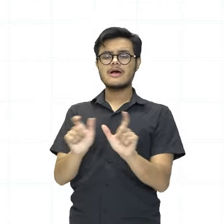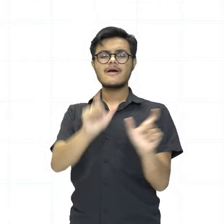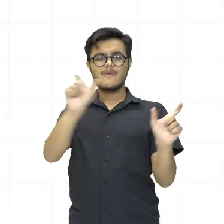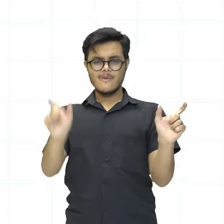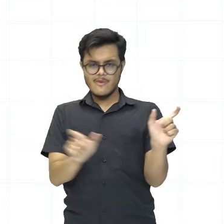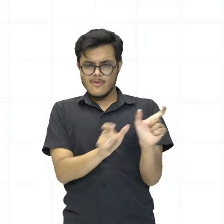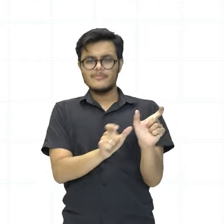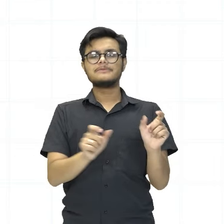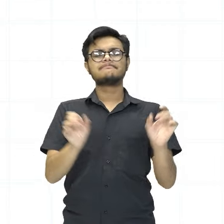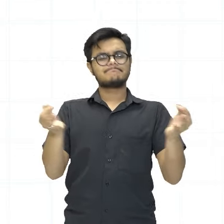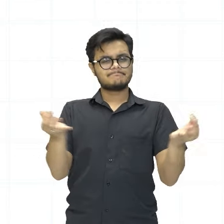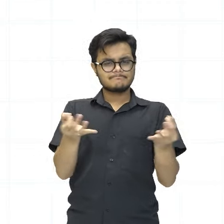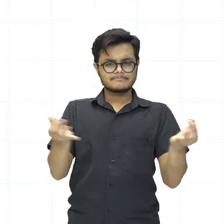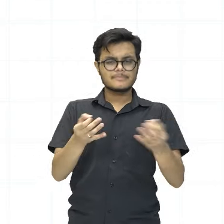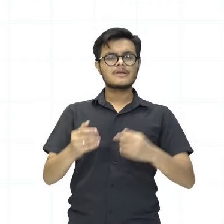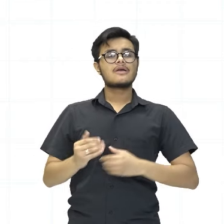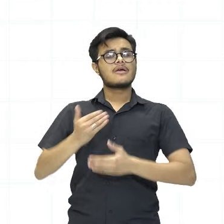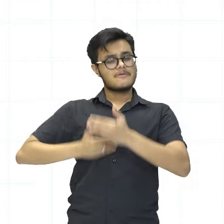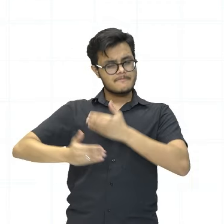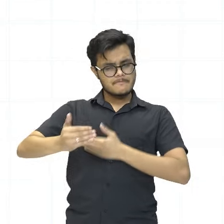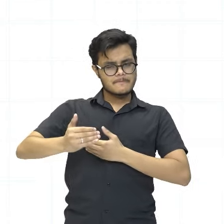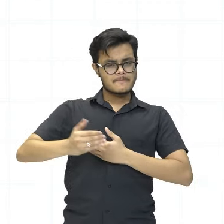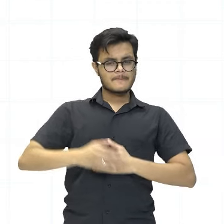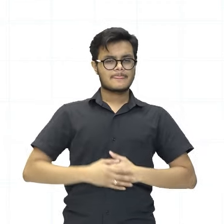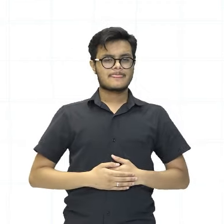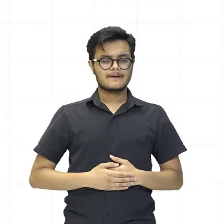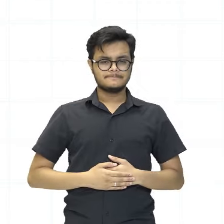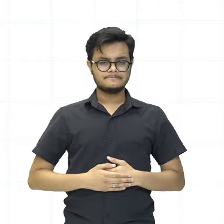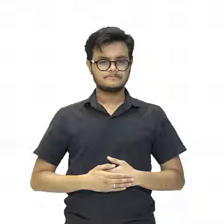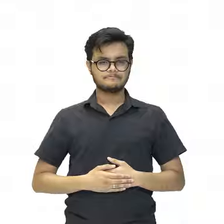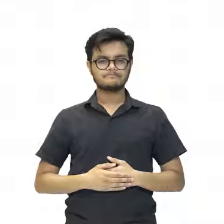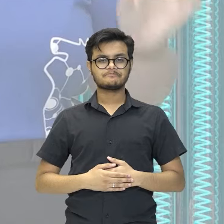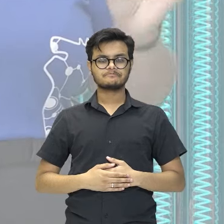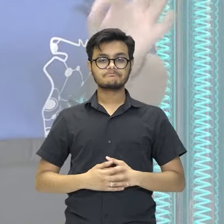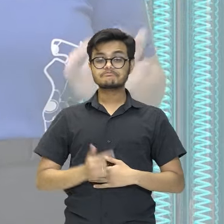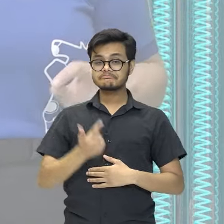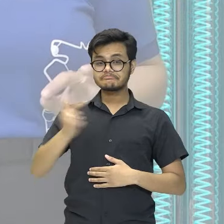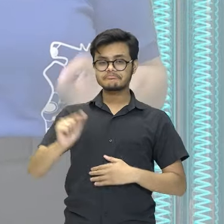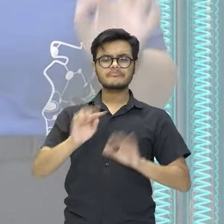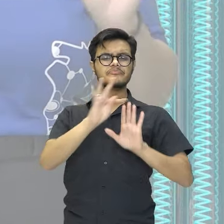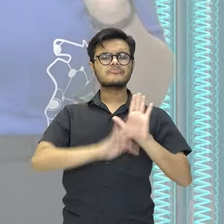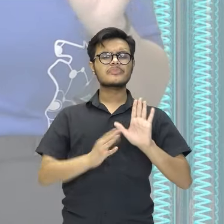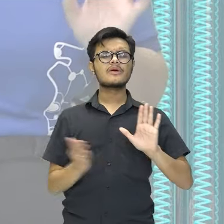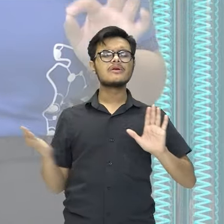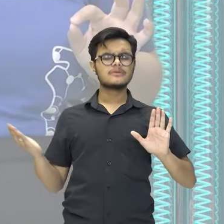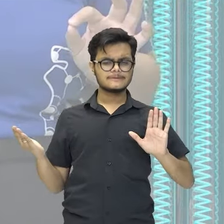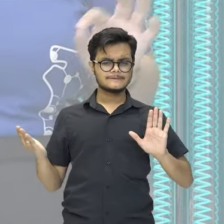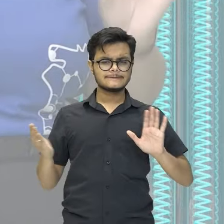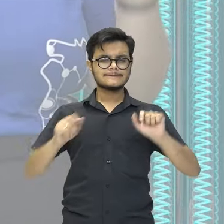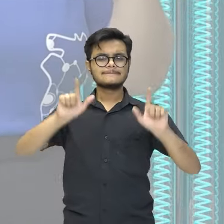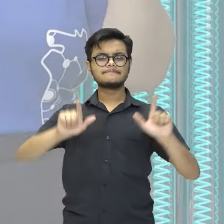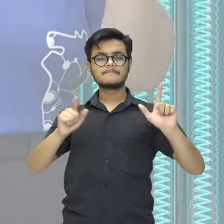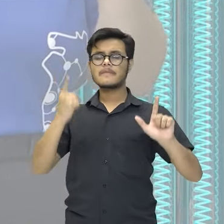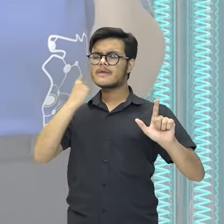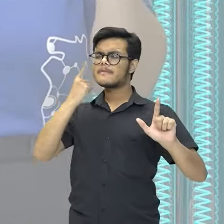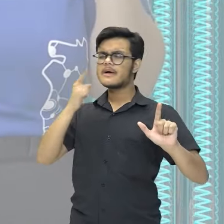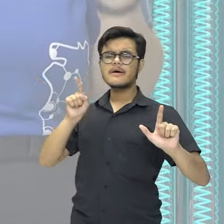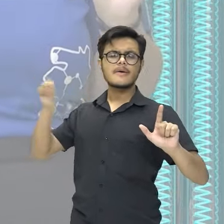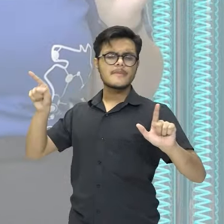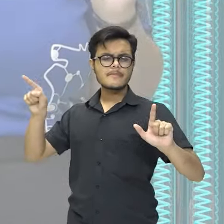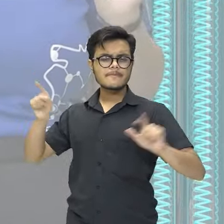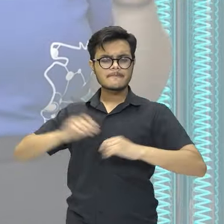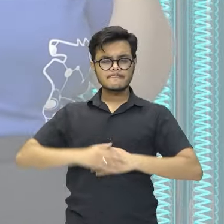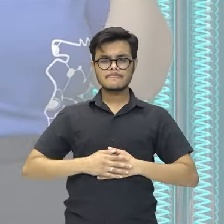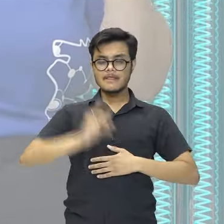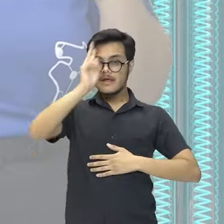da nossa oração vamos avançar então Olhem só na nossa próxima tela nós vamos ter o seguinte observem aí vamos